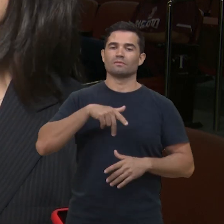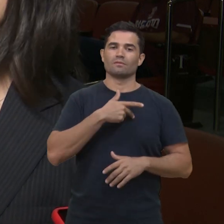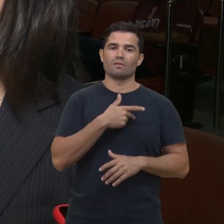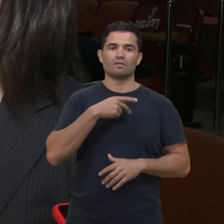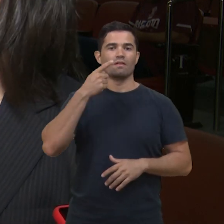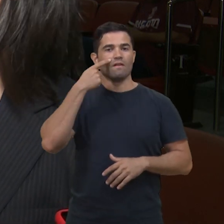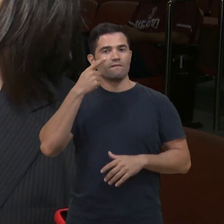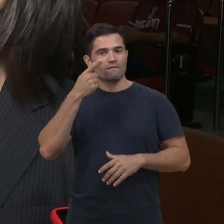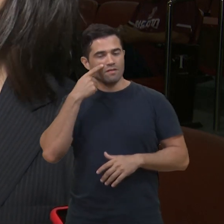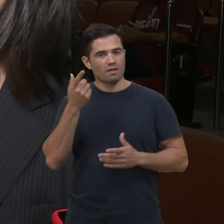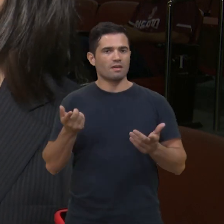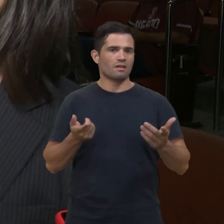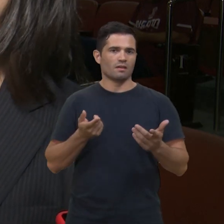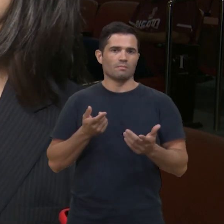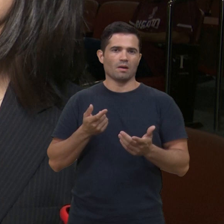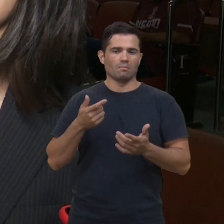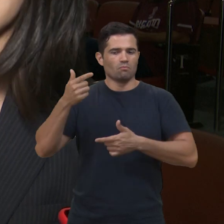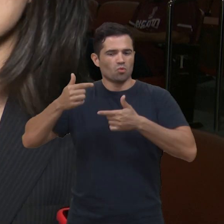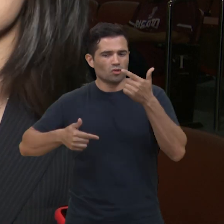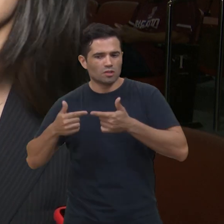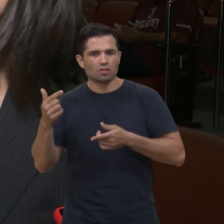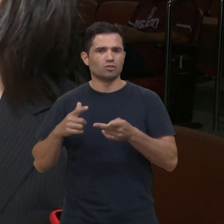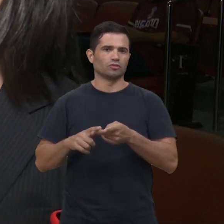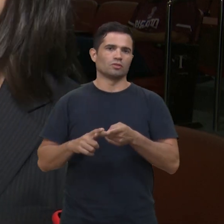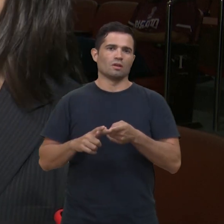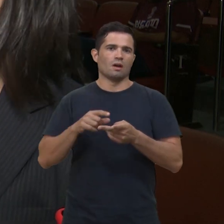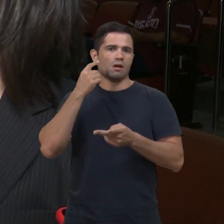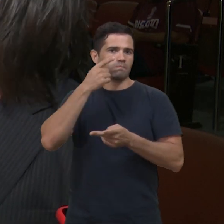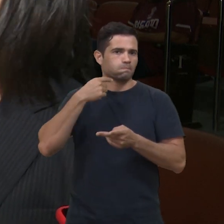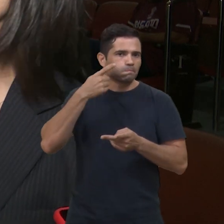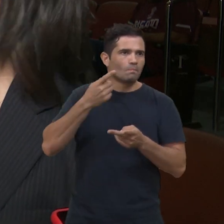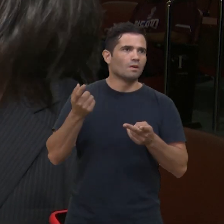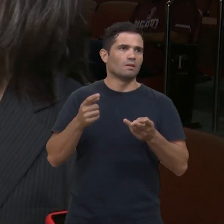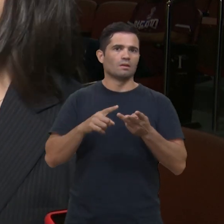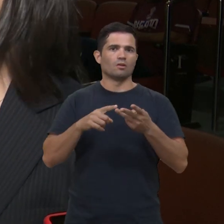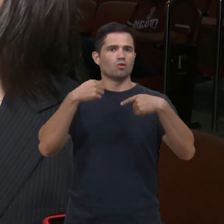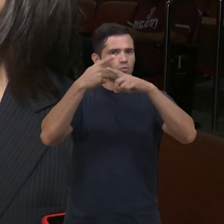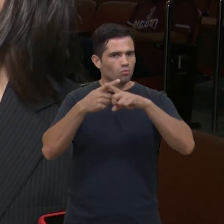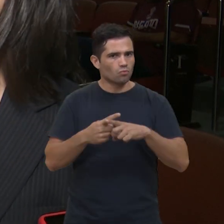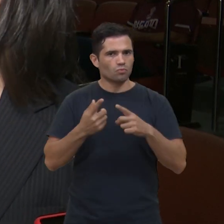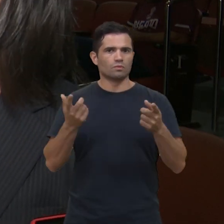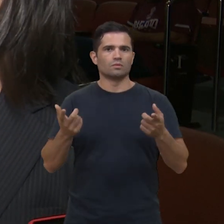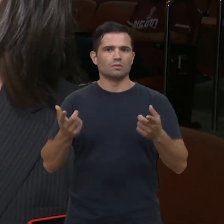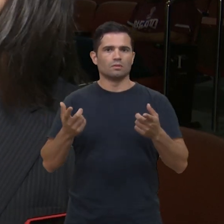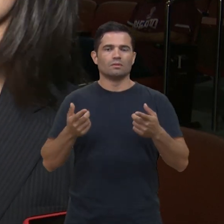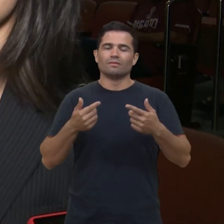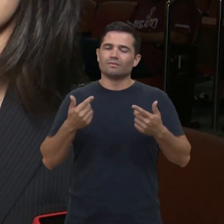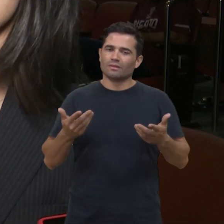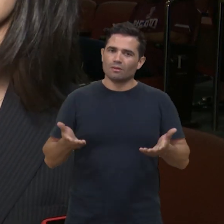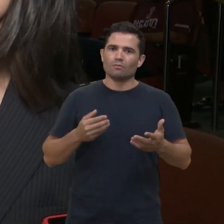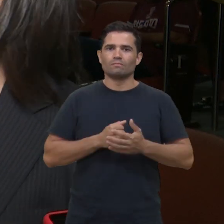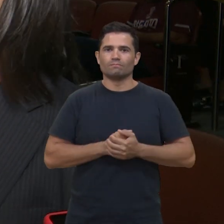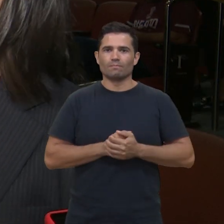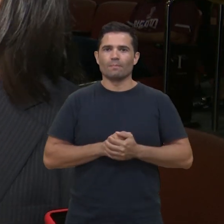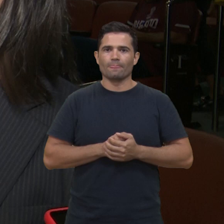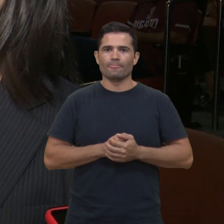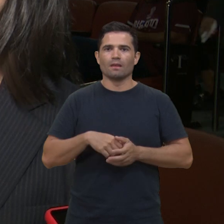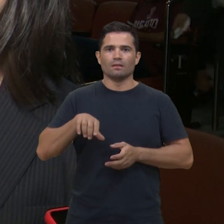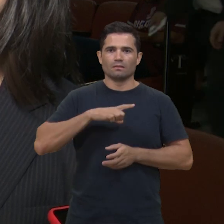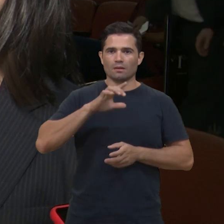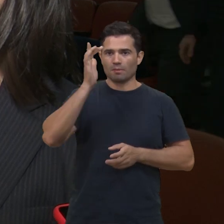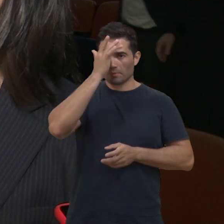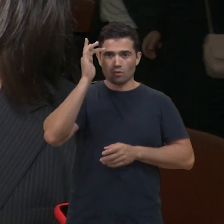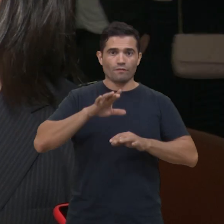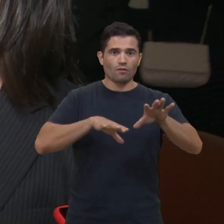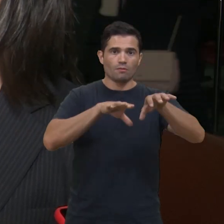nossa carreira futura, se vamos ver para a carreira acadêmica, política, como advogado também, como concurso público.